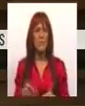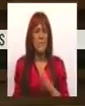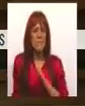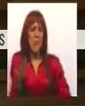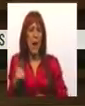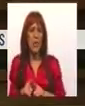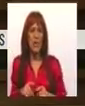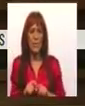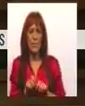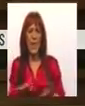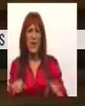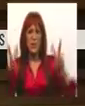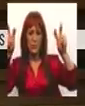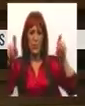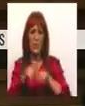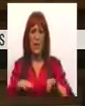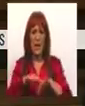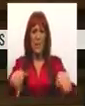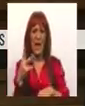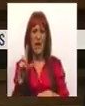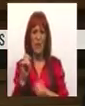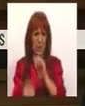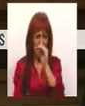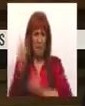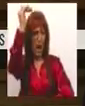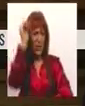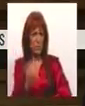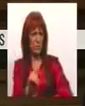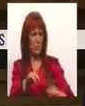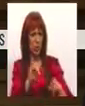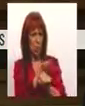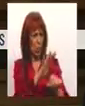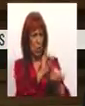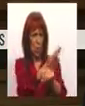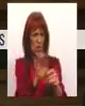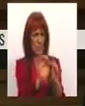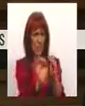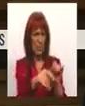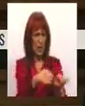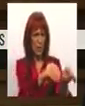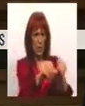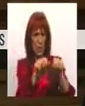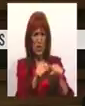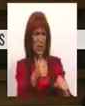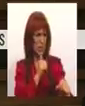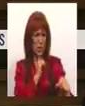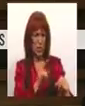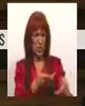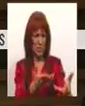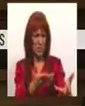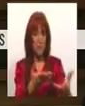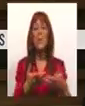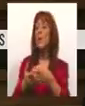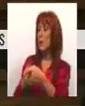prevalência oncológica na Praia da Vitória superior à dos restantes elementos do território dos Açores